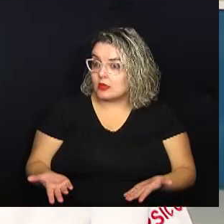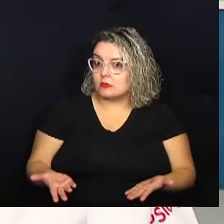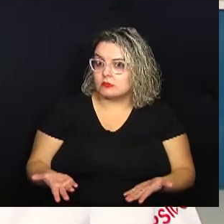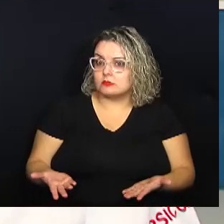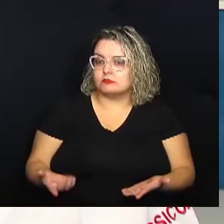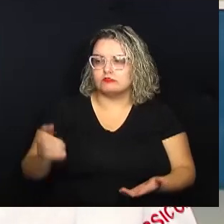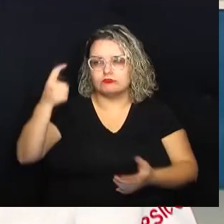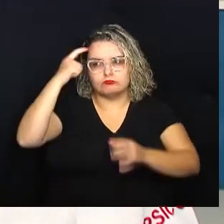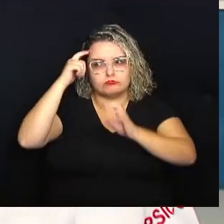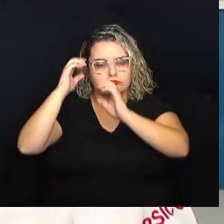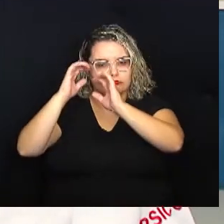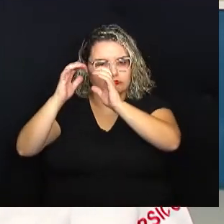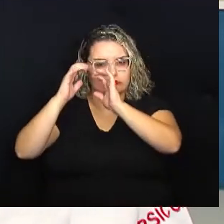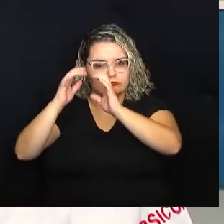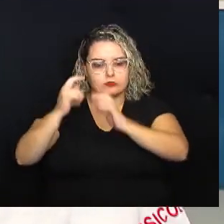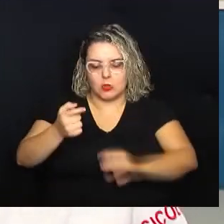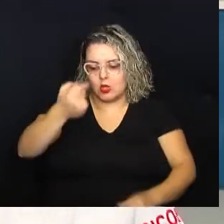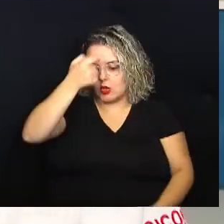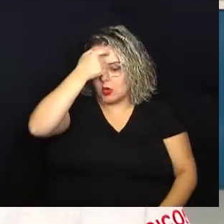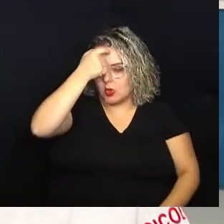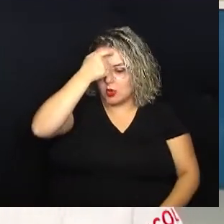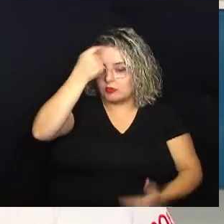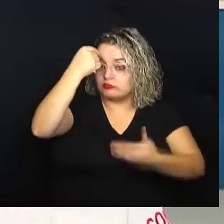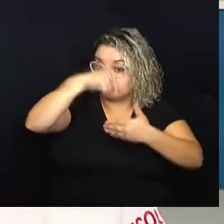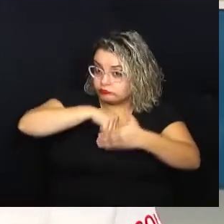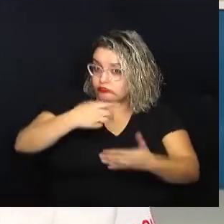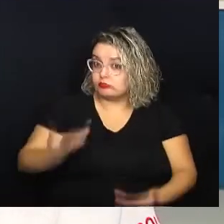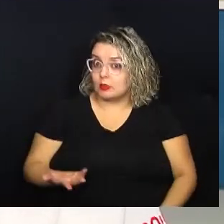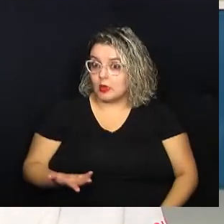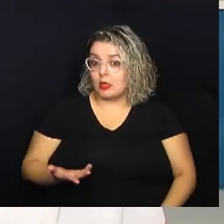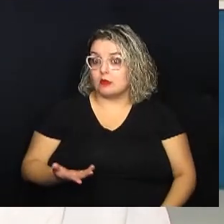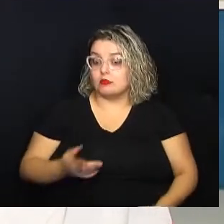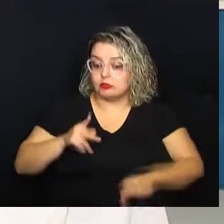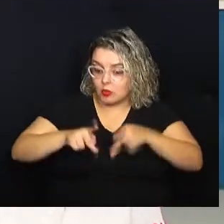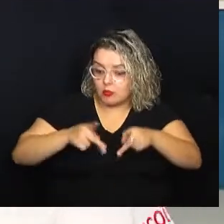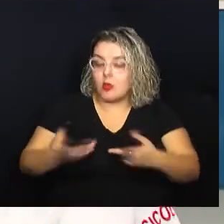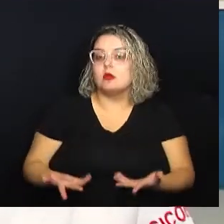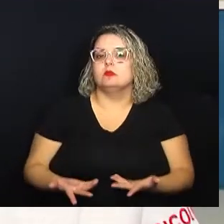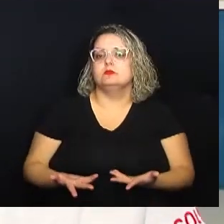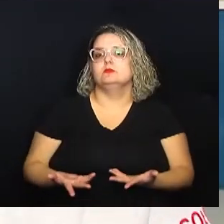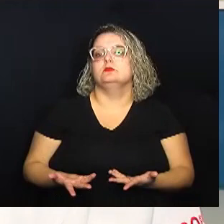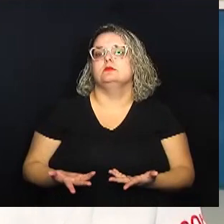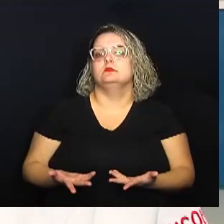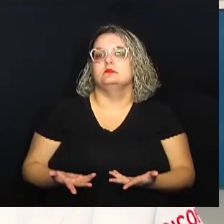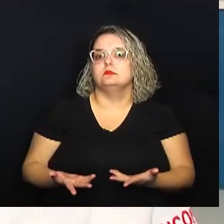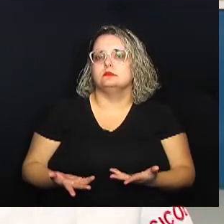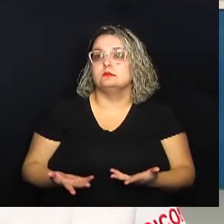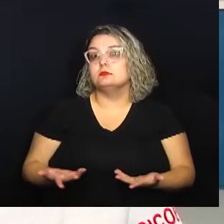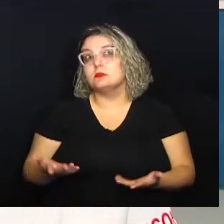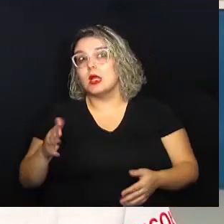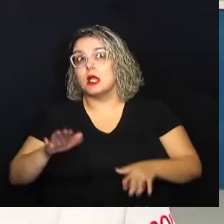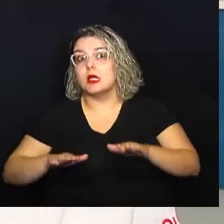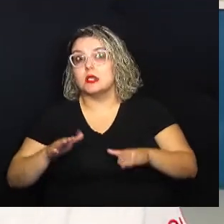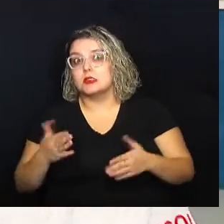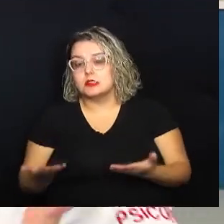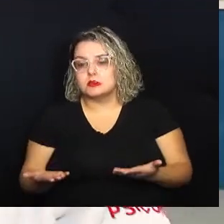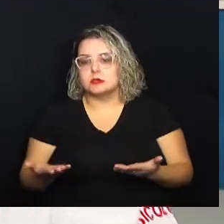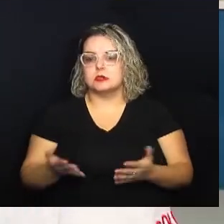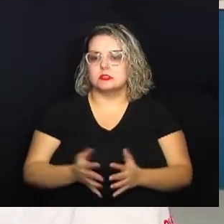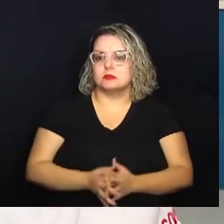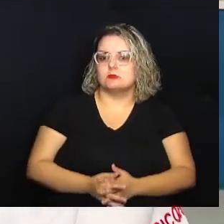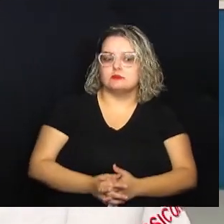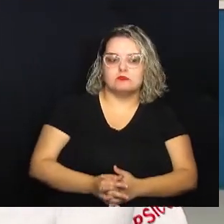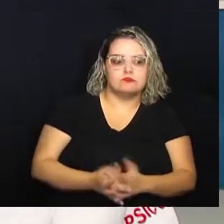uma situação de trazer reflexão, conscientização para a população, né? Que de